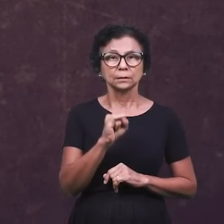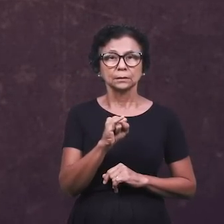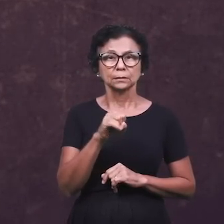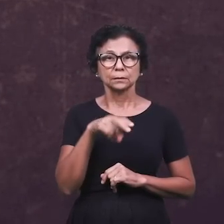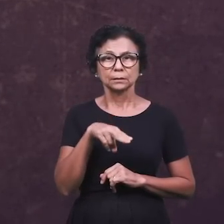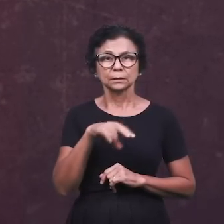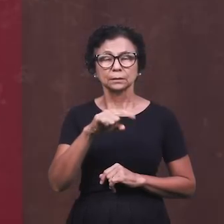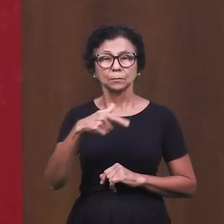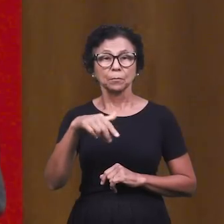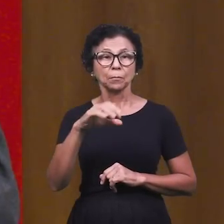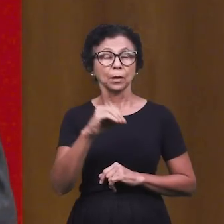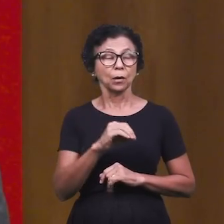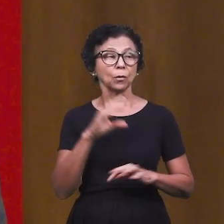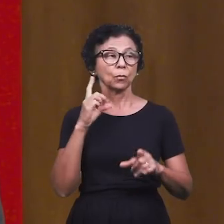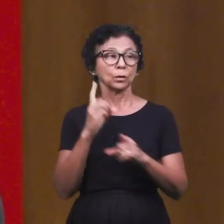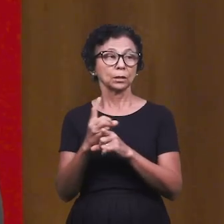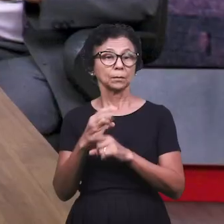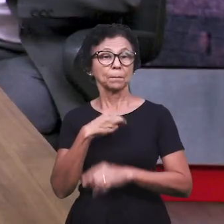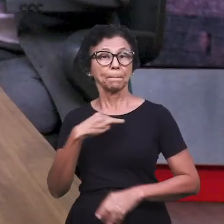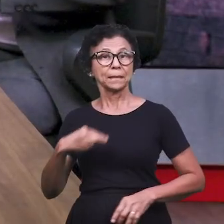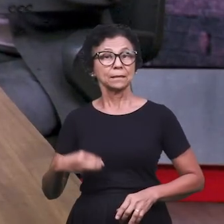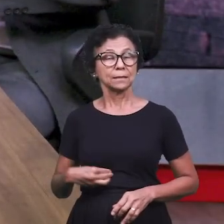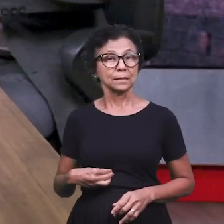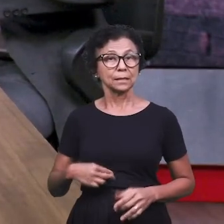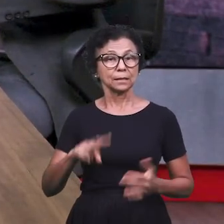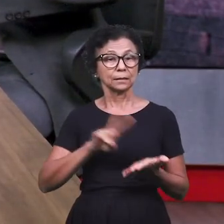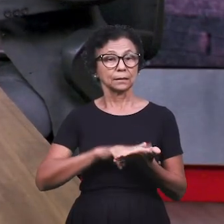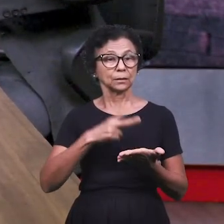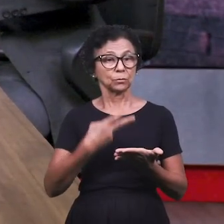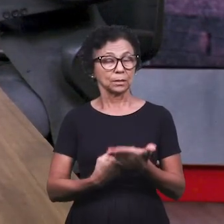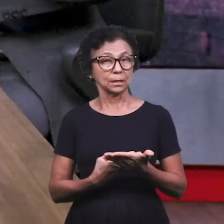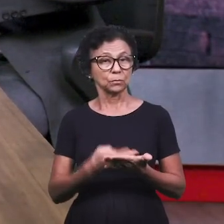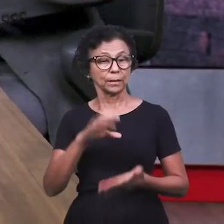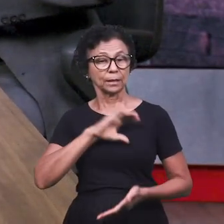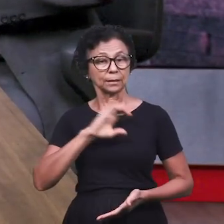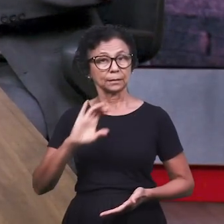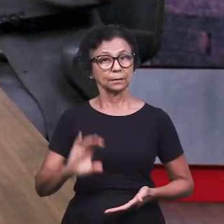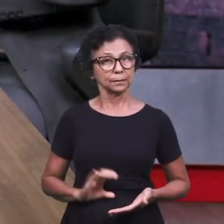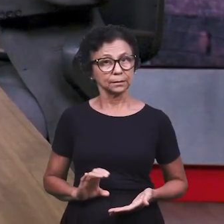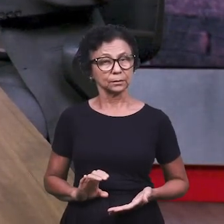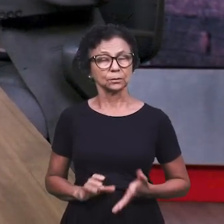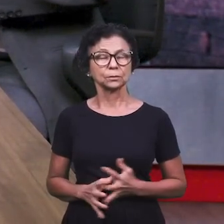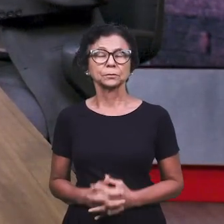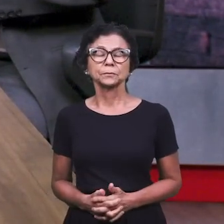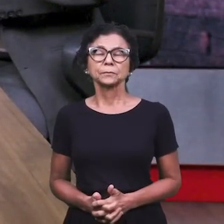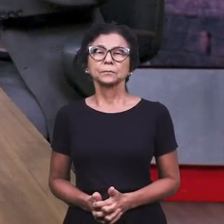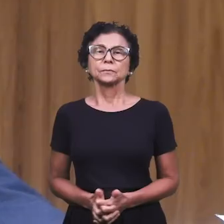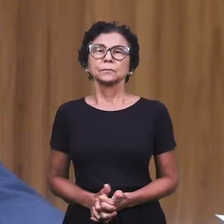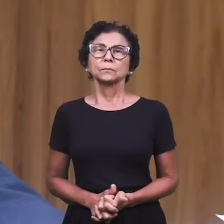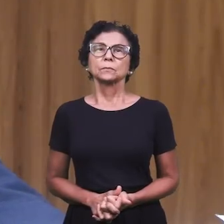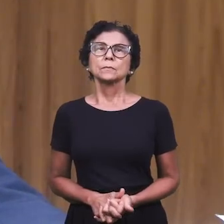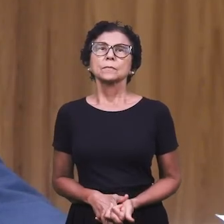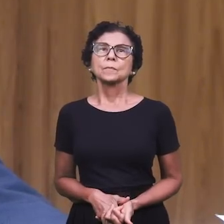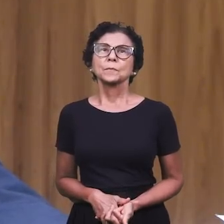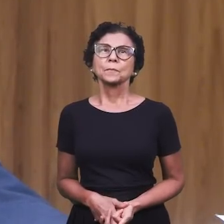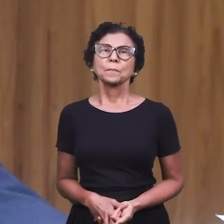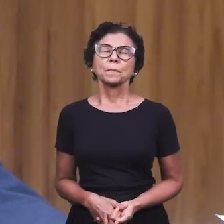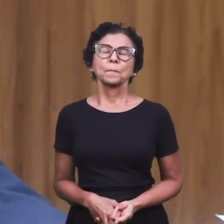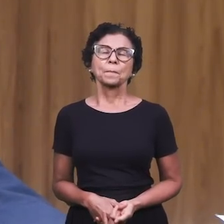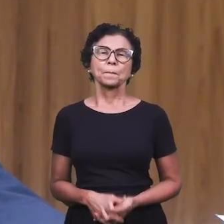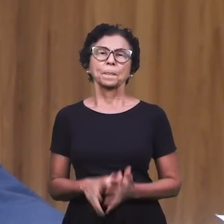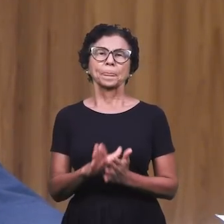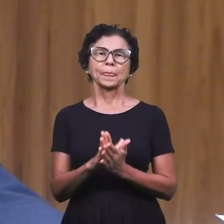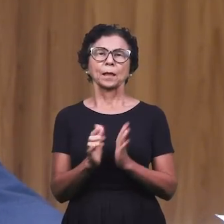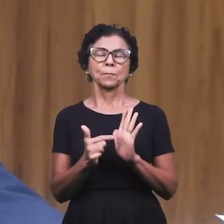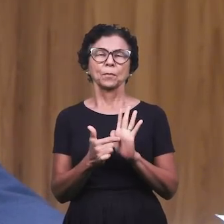é Cristo. Mas, Exatamente. Aí você vê só, o André, tem um texto também da Bíblia